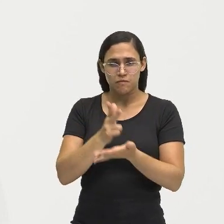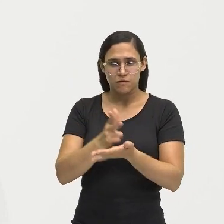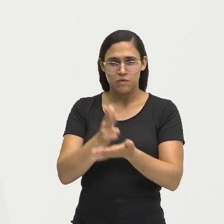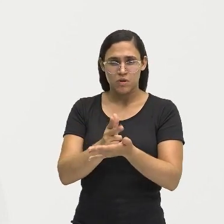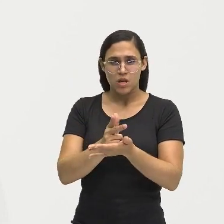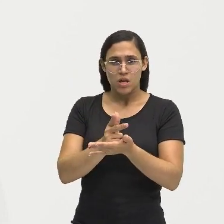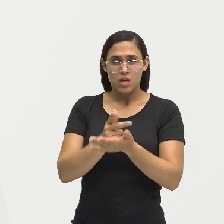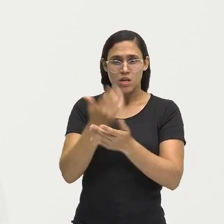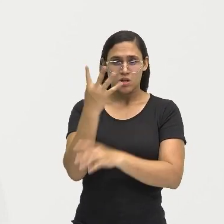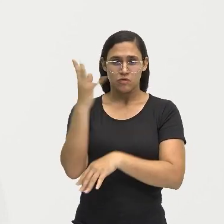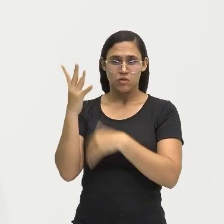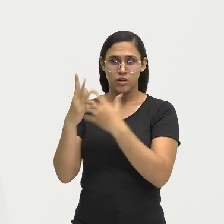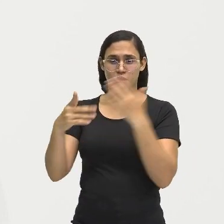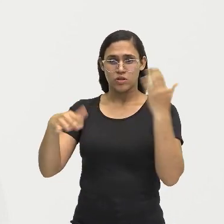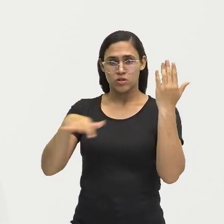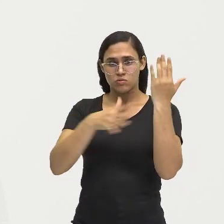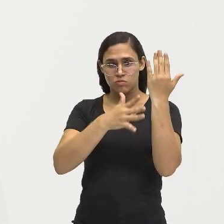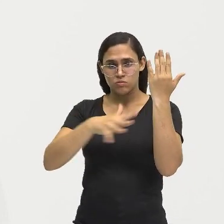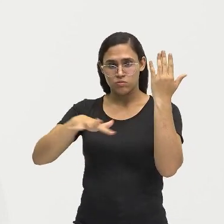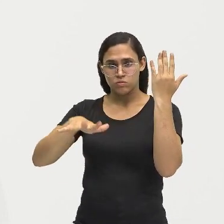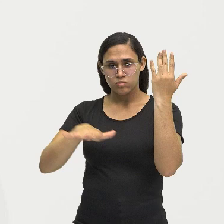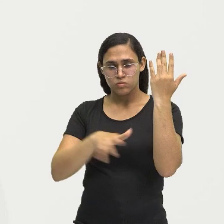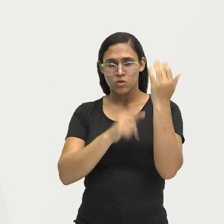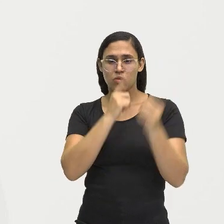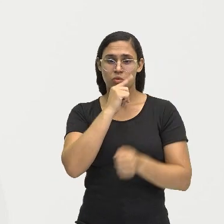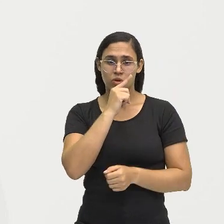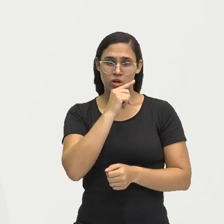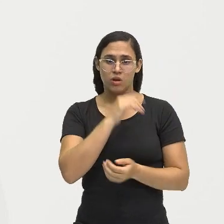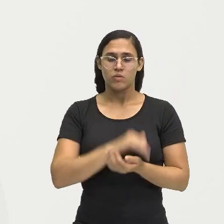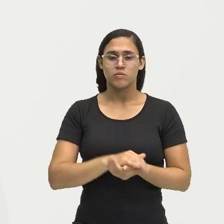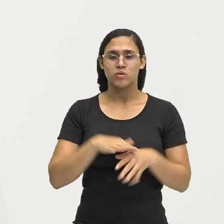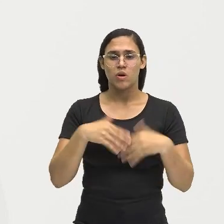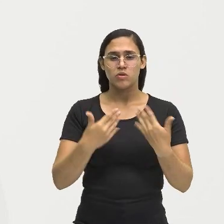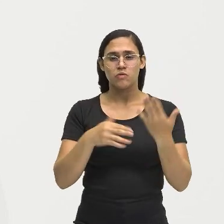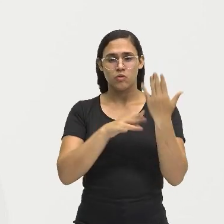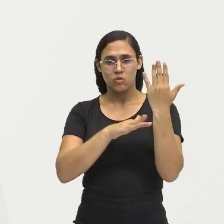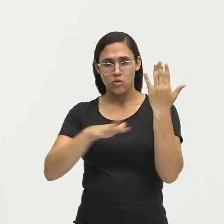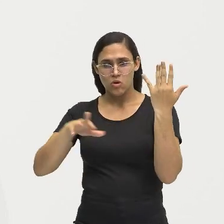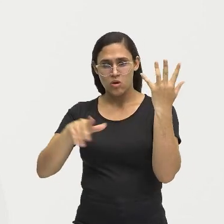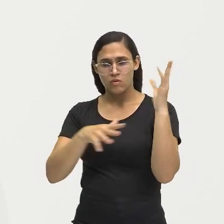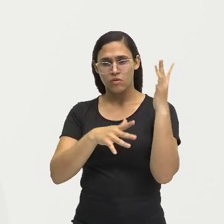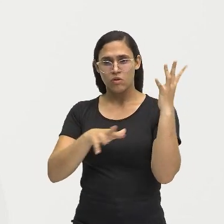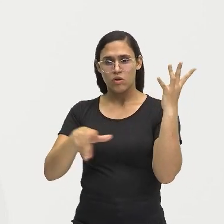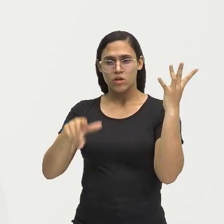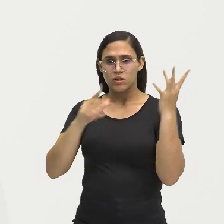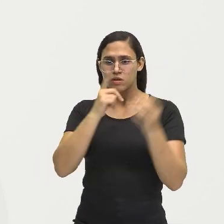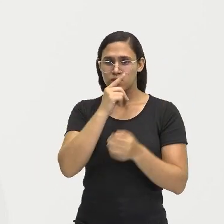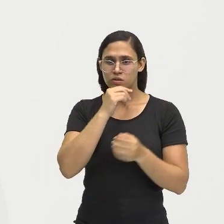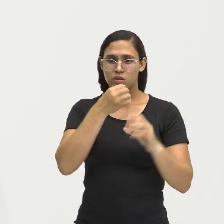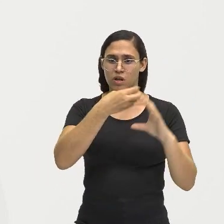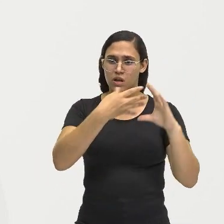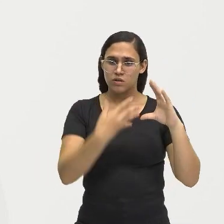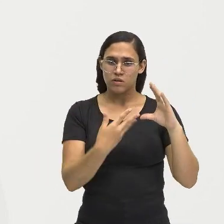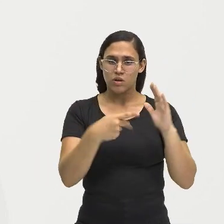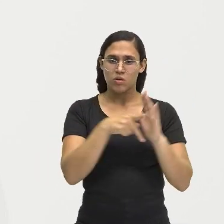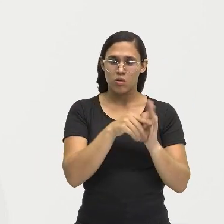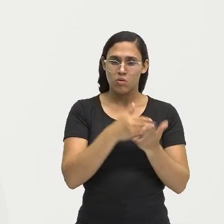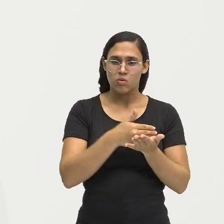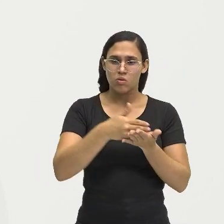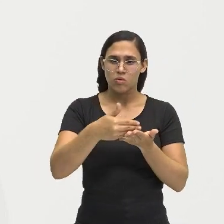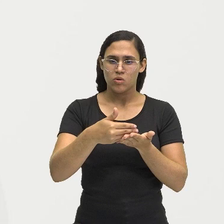são inundáveis, tá? Então, as florestas que são inundáveis, elas ainda vão ser classificadas a partir